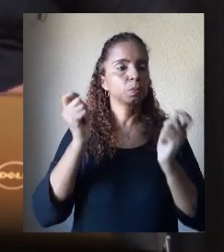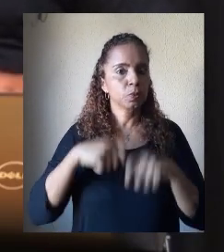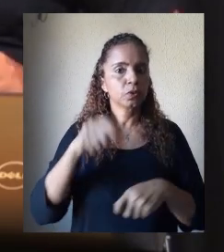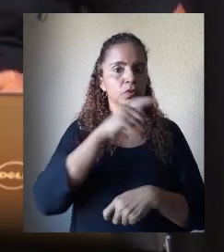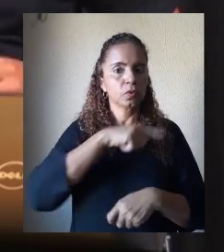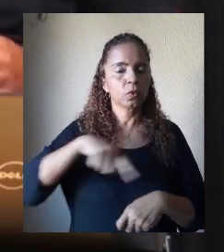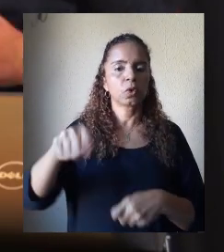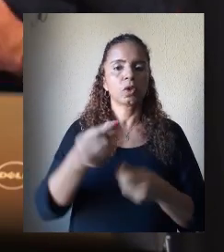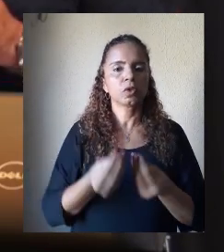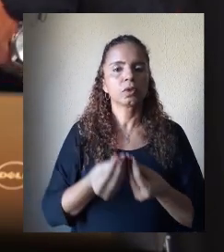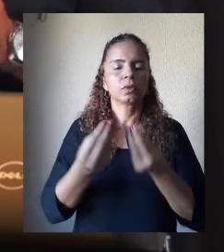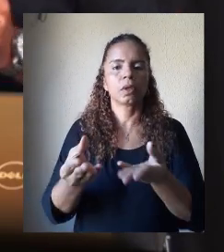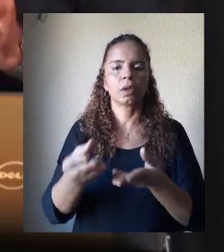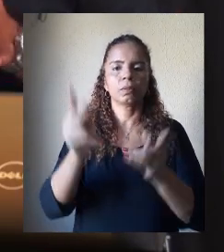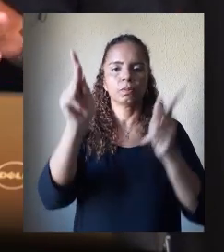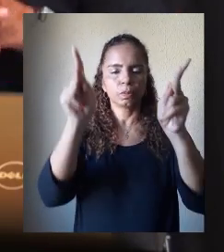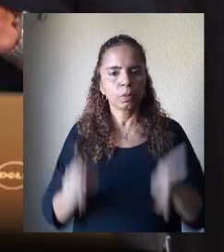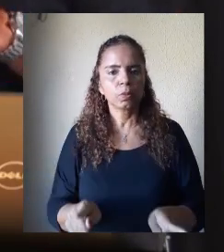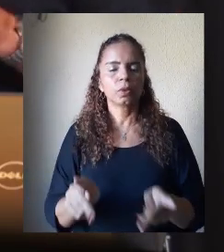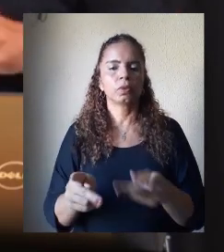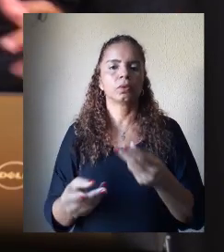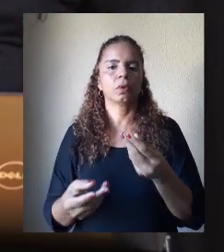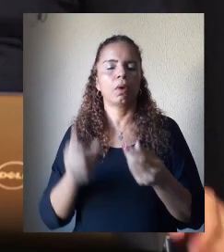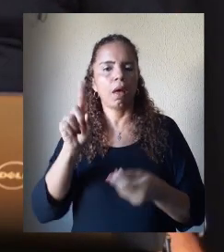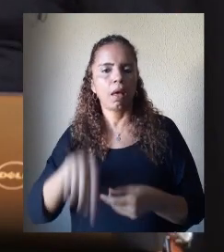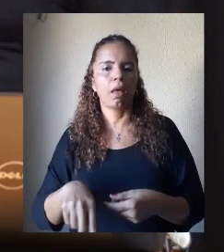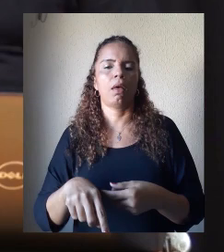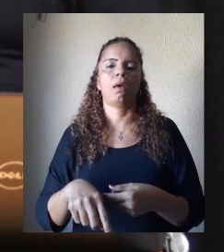oferecer à população